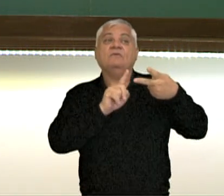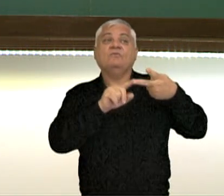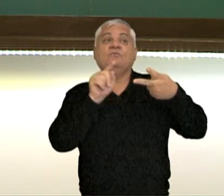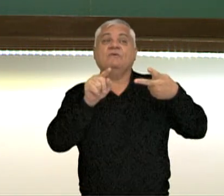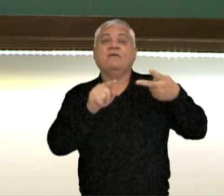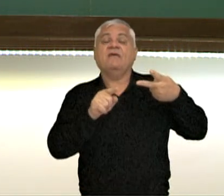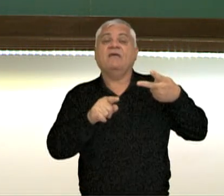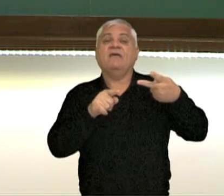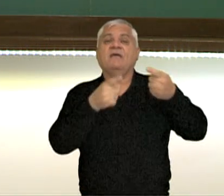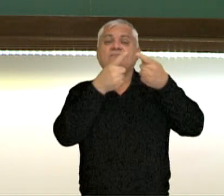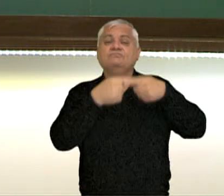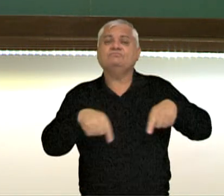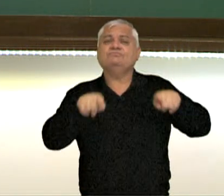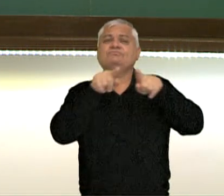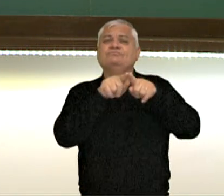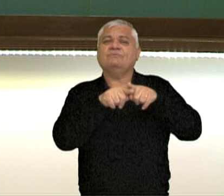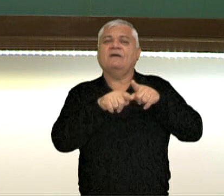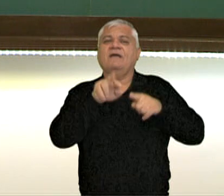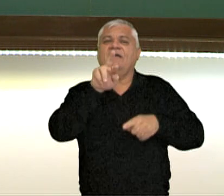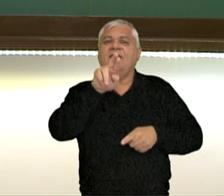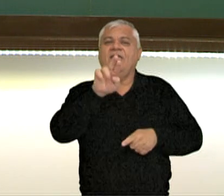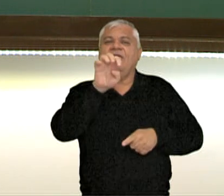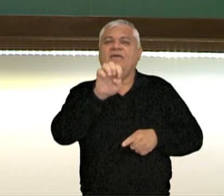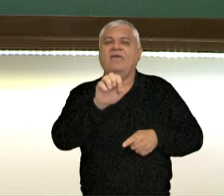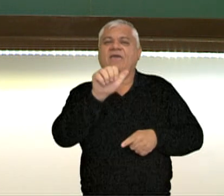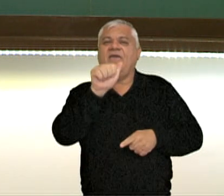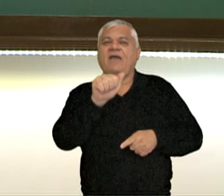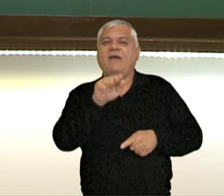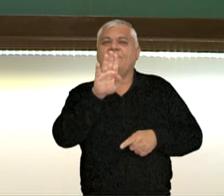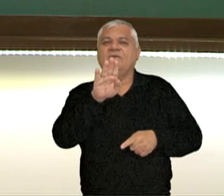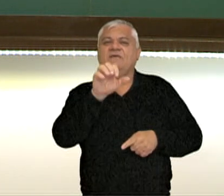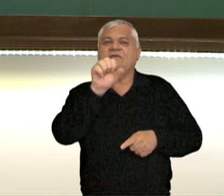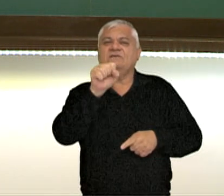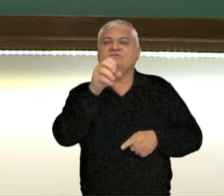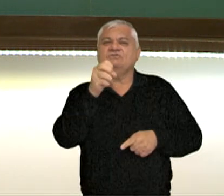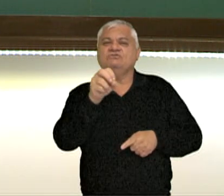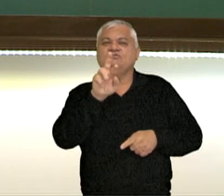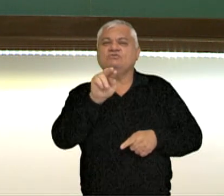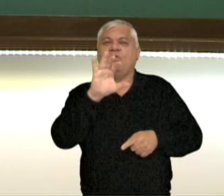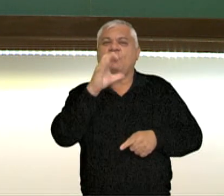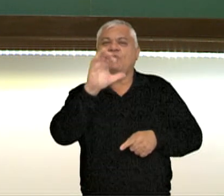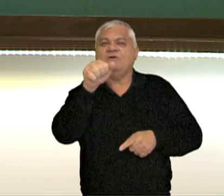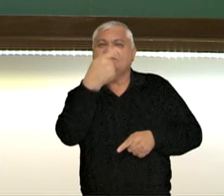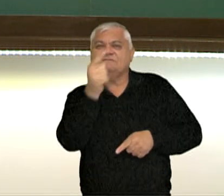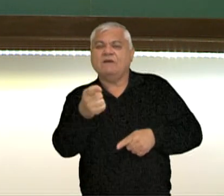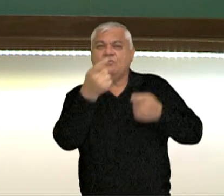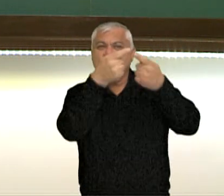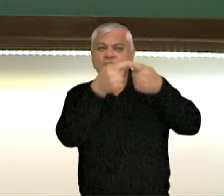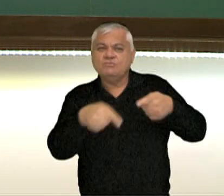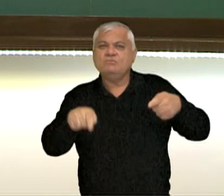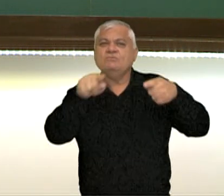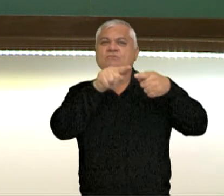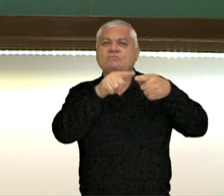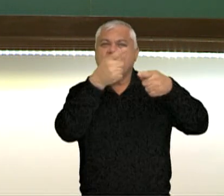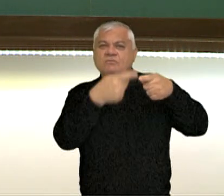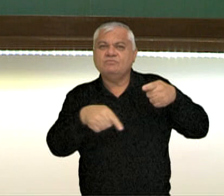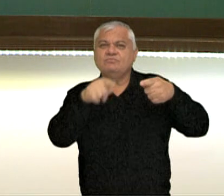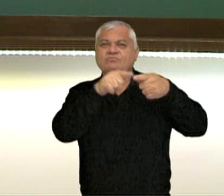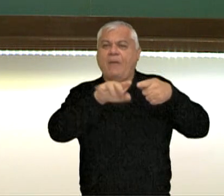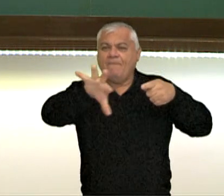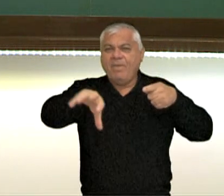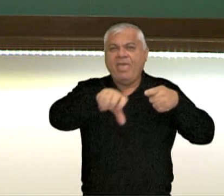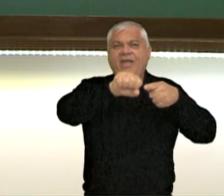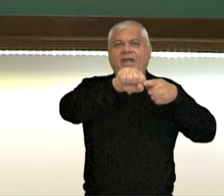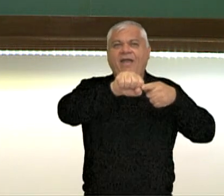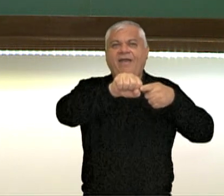é a reabsorção. Olha o nome, reabsorção, quer dizer, reabsorver, pegar novamente